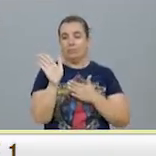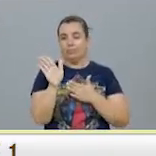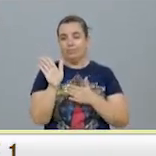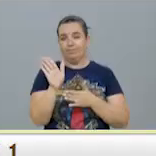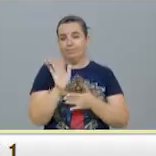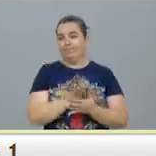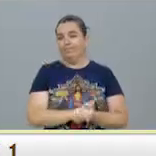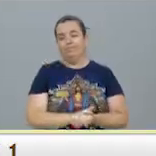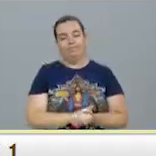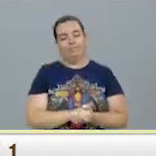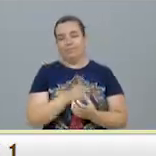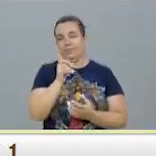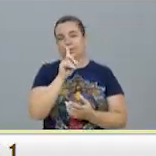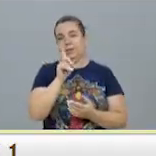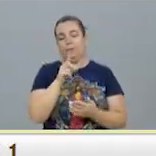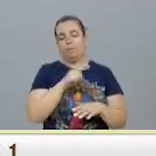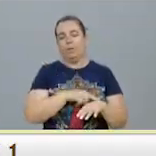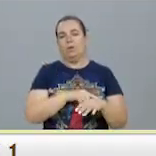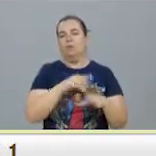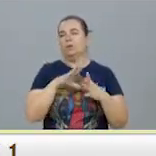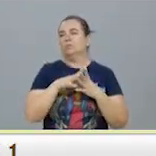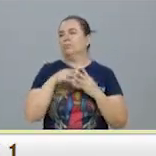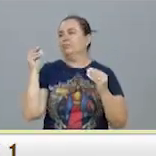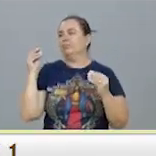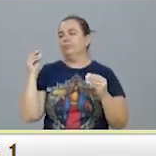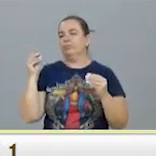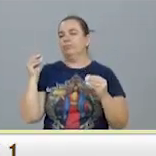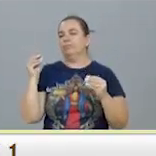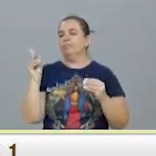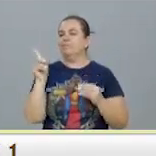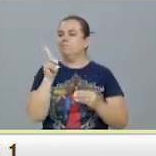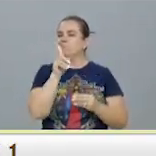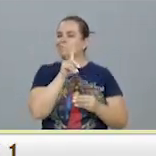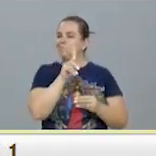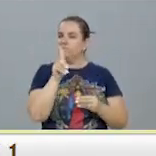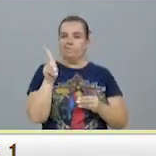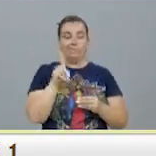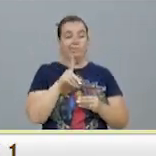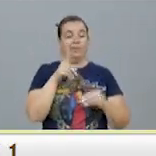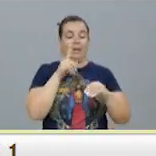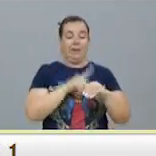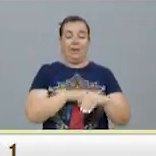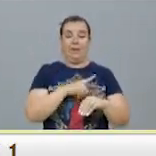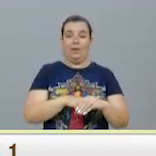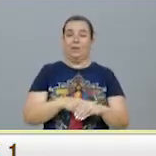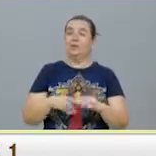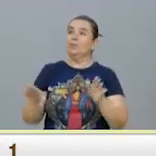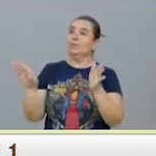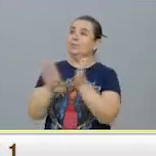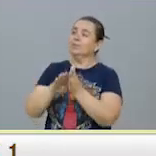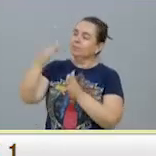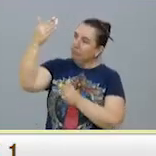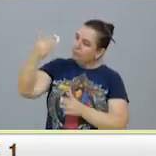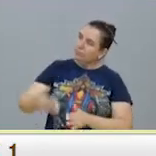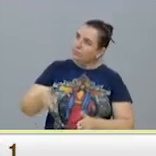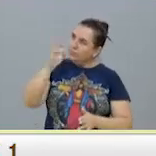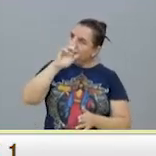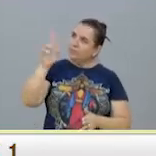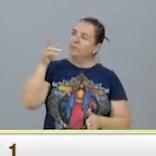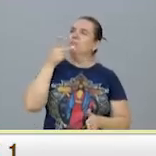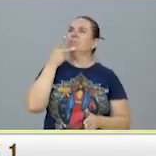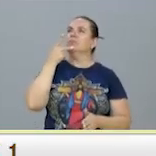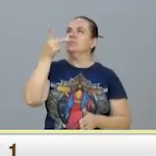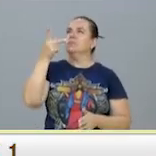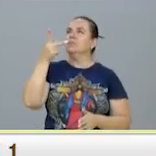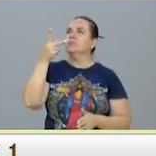não é hora de desaparecer, é hora de você chegar diante do Senhor e dizer, Senhor, o Senhor